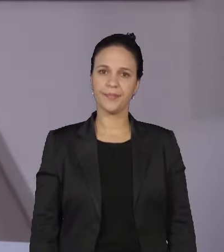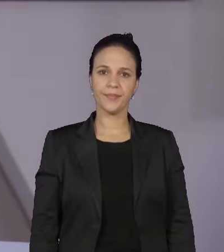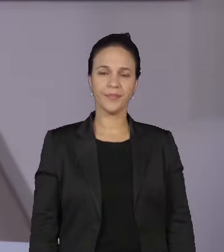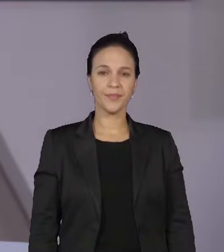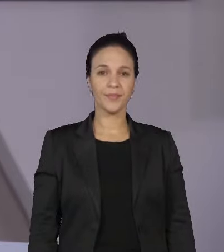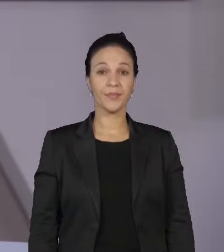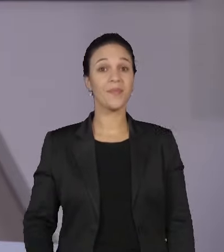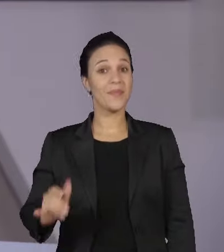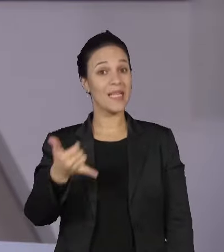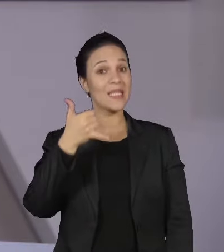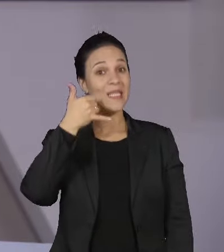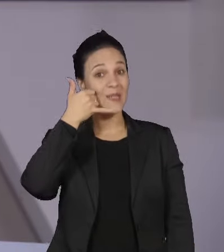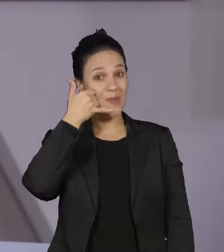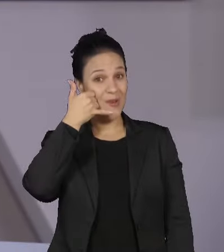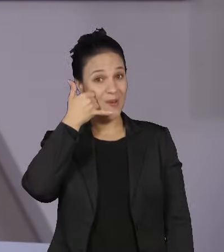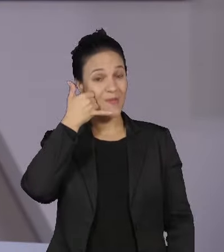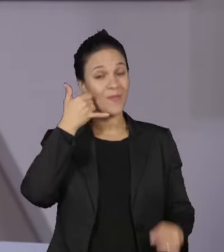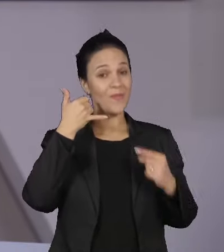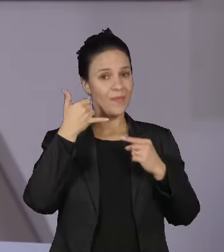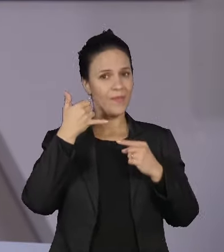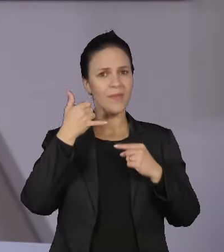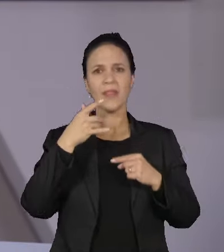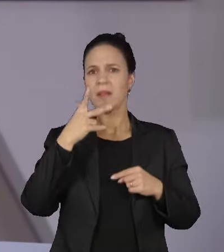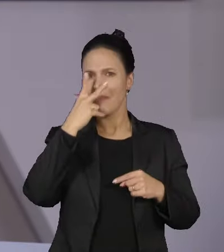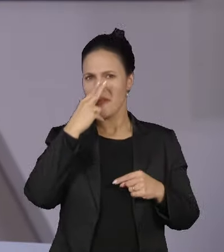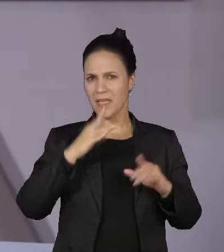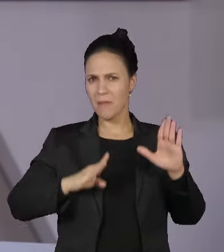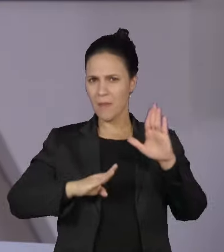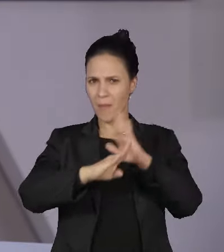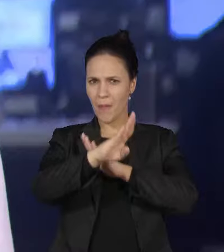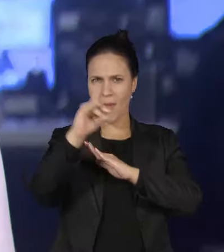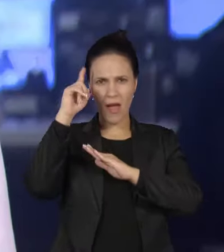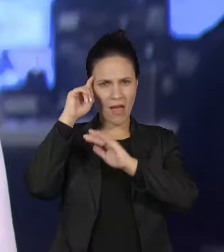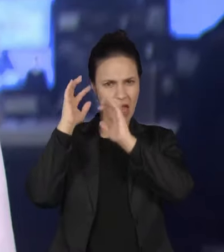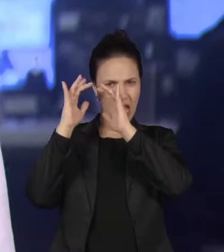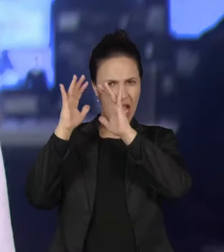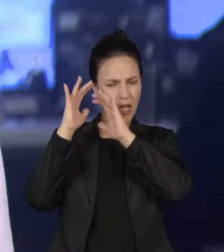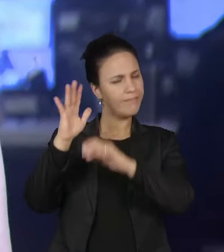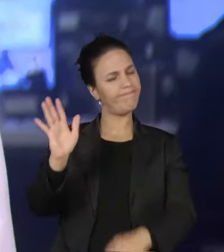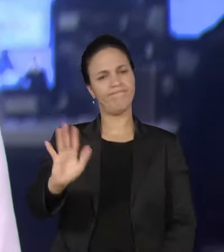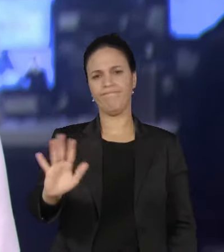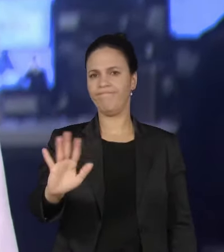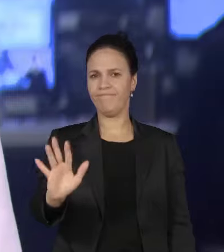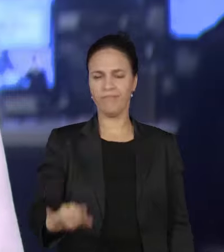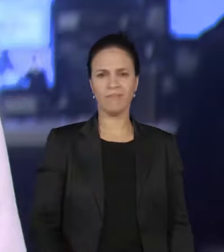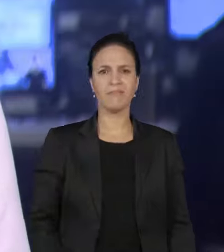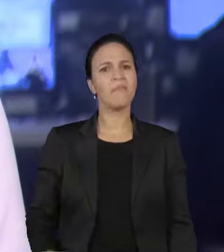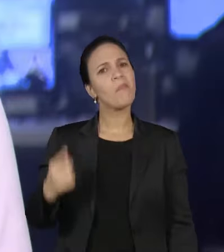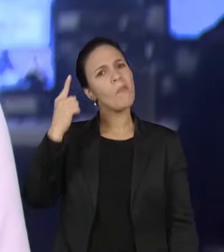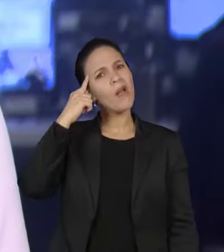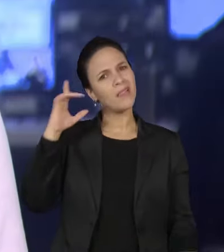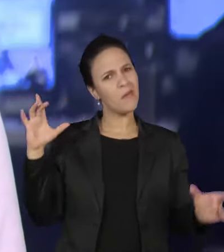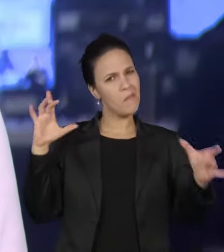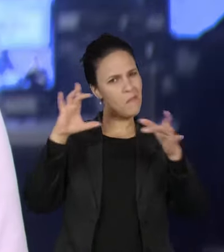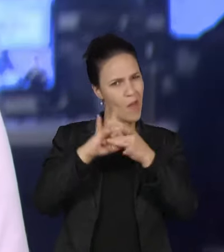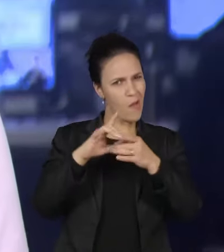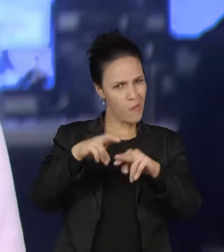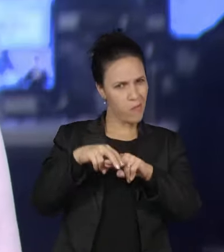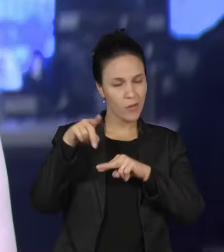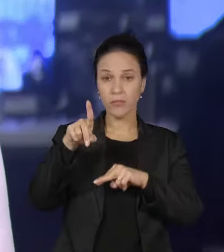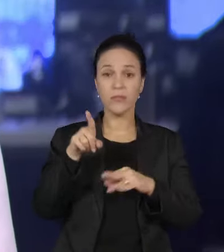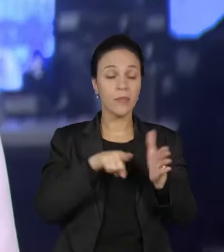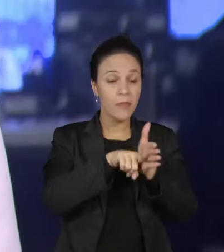O uso do celular não aumenta o risco de câncer no cérebro. Essa possível ligação foi descartada num